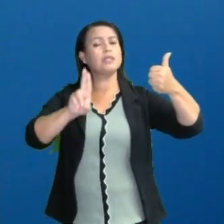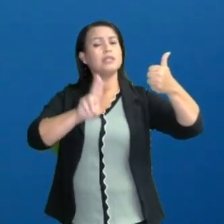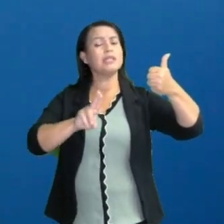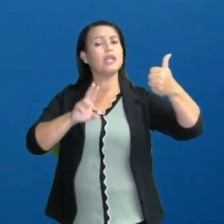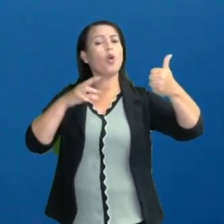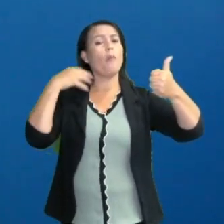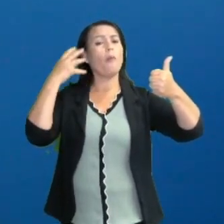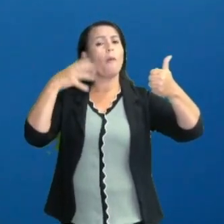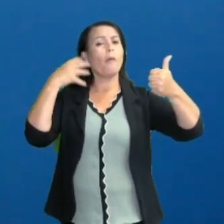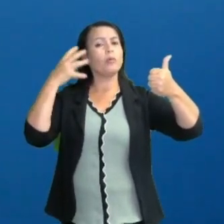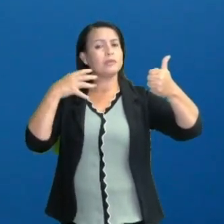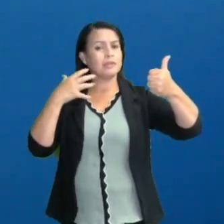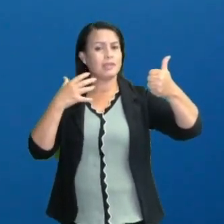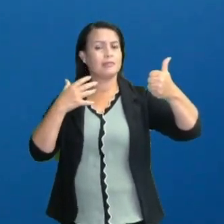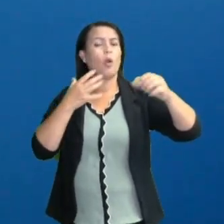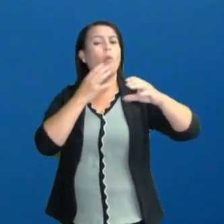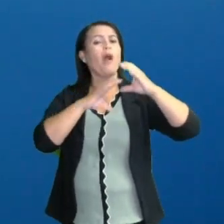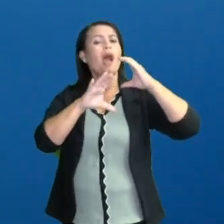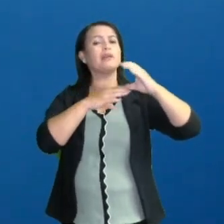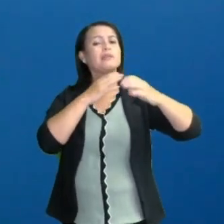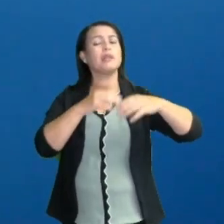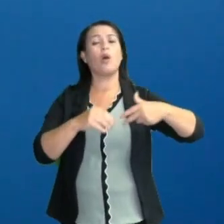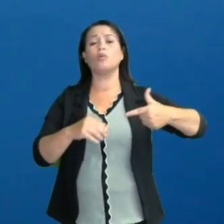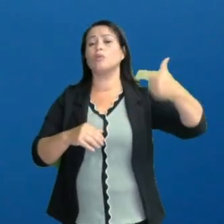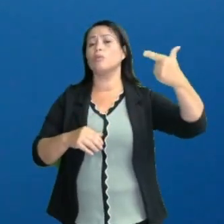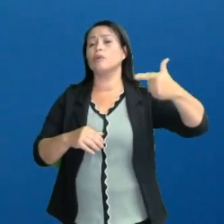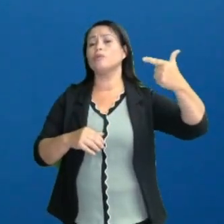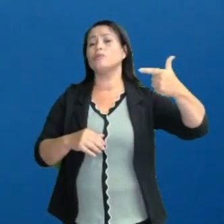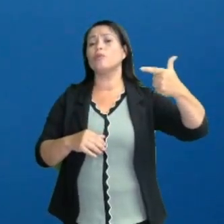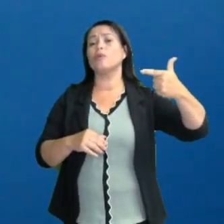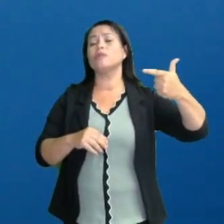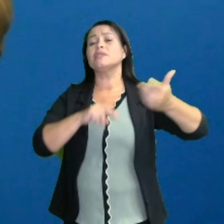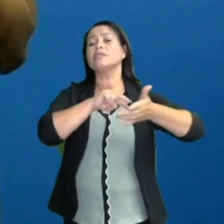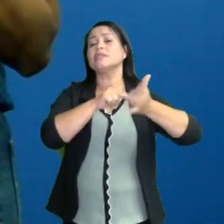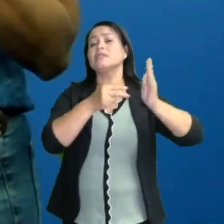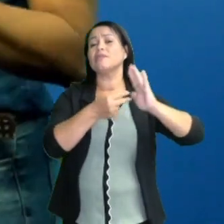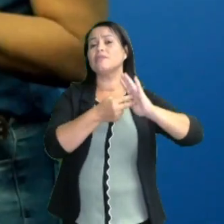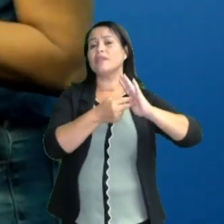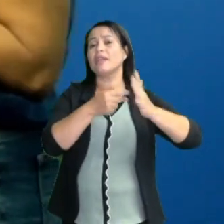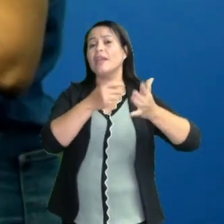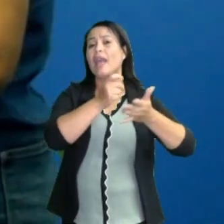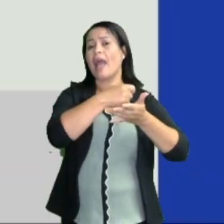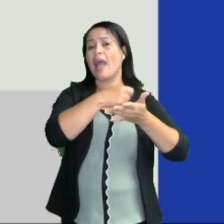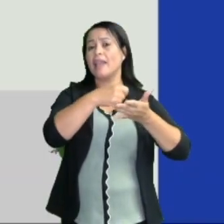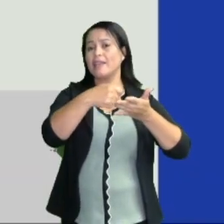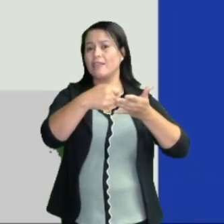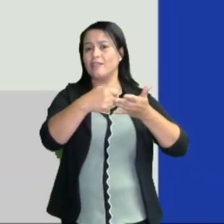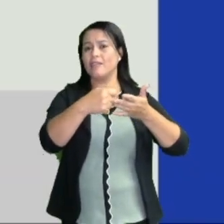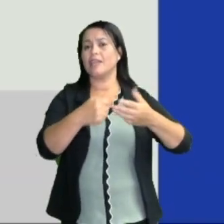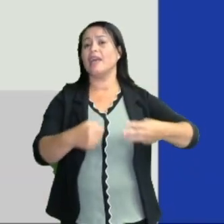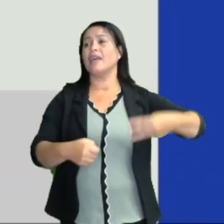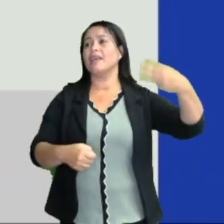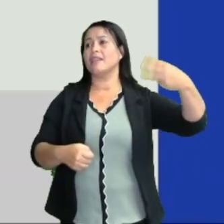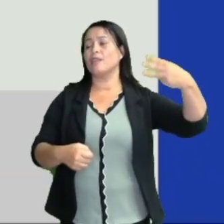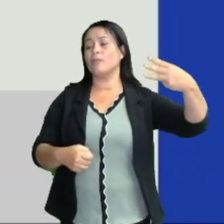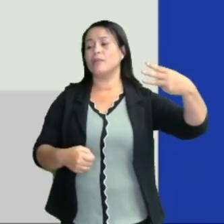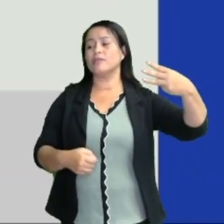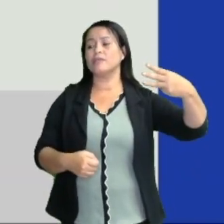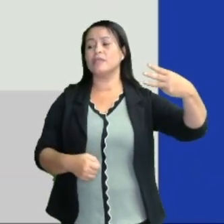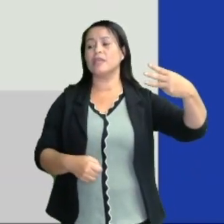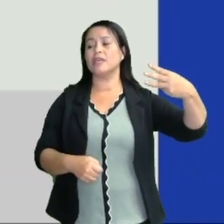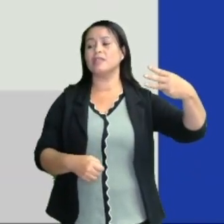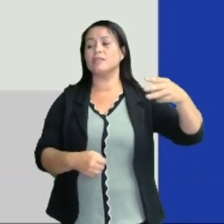como música, como canção. Na frase número 2, significa caligrafia. E na frase número